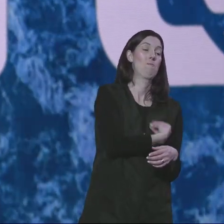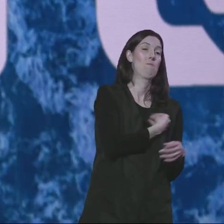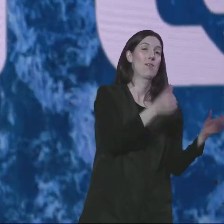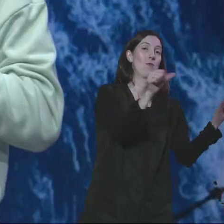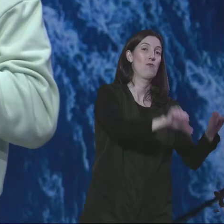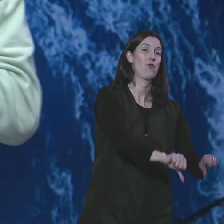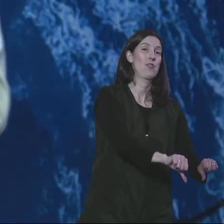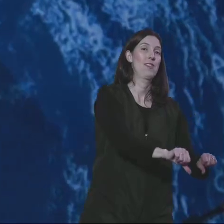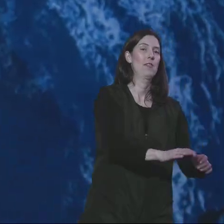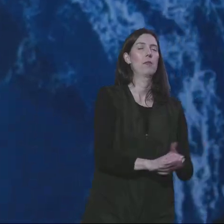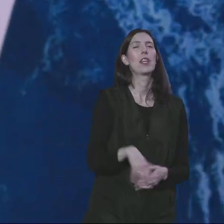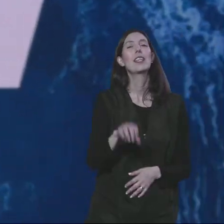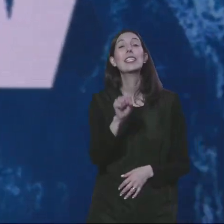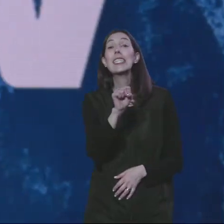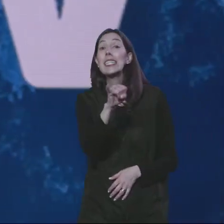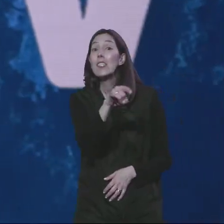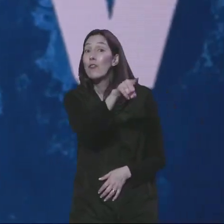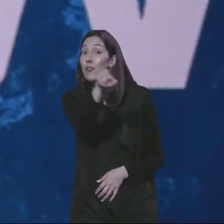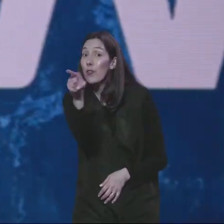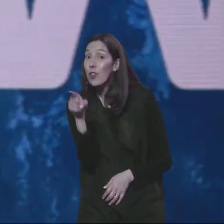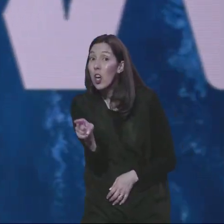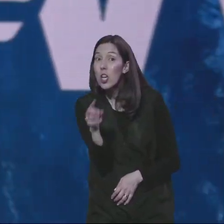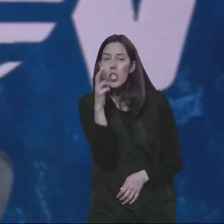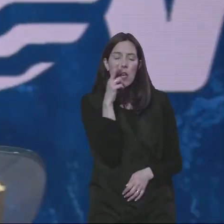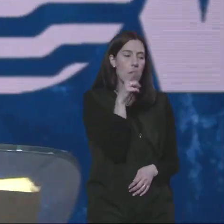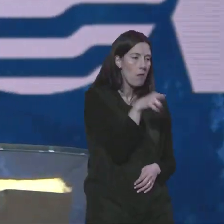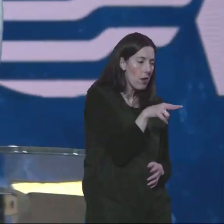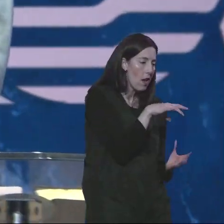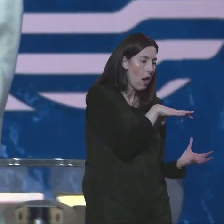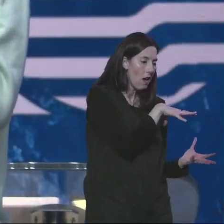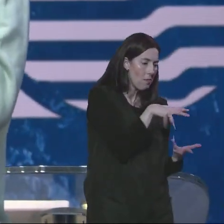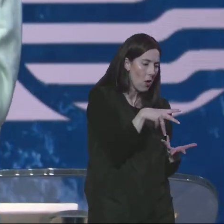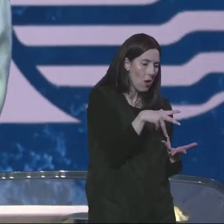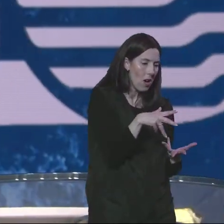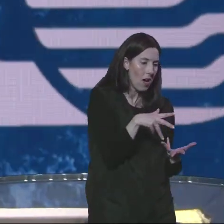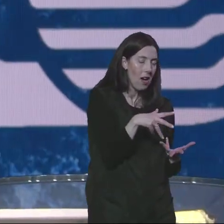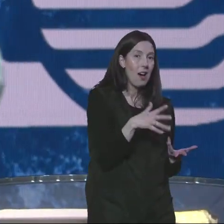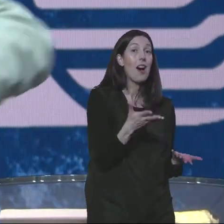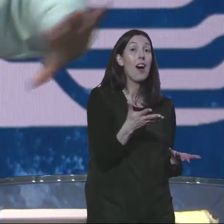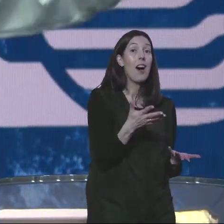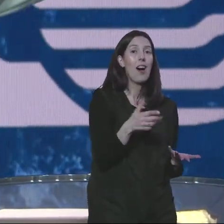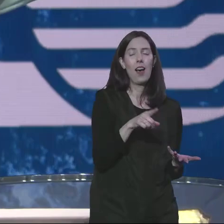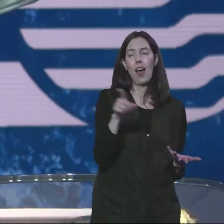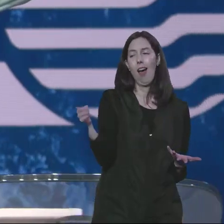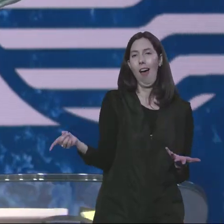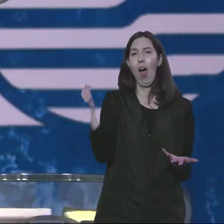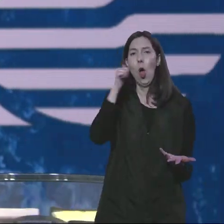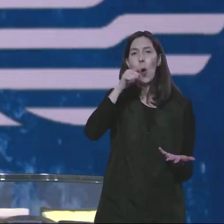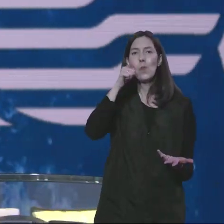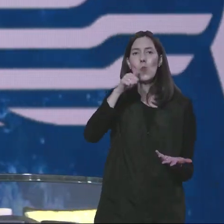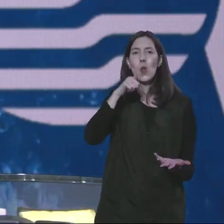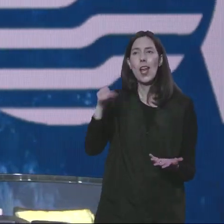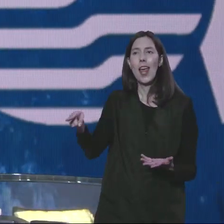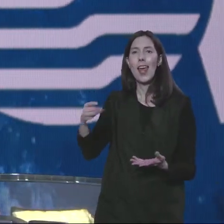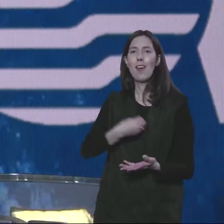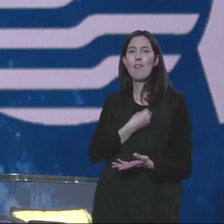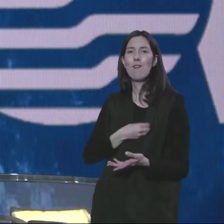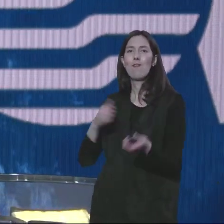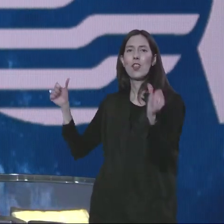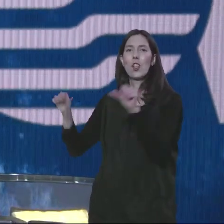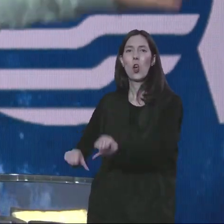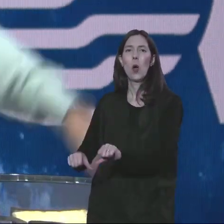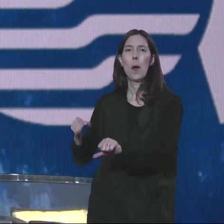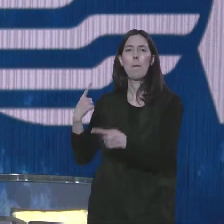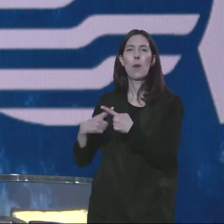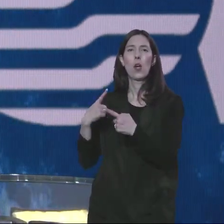Se você vive a sua vida olhando apenas para o aqui e para o agora, a tragédia são aquelas mulheres que não souberam curtir